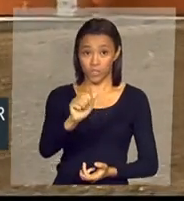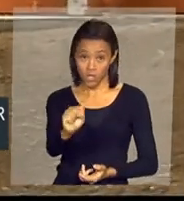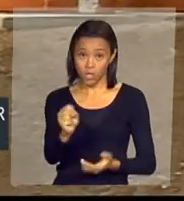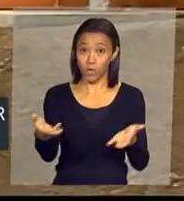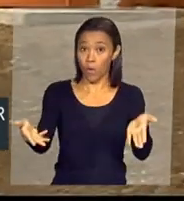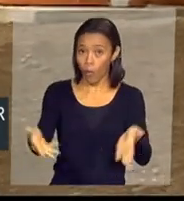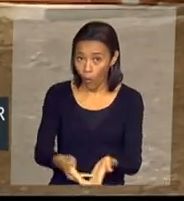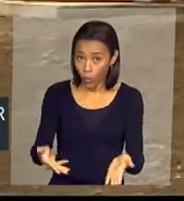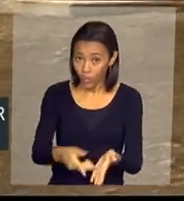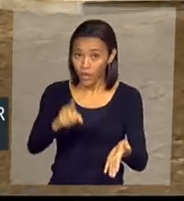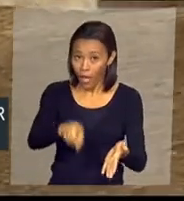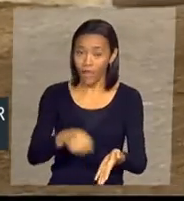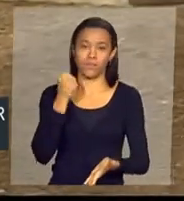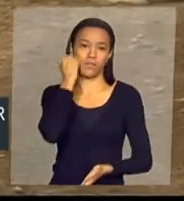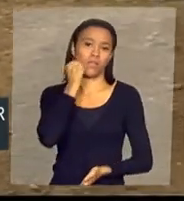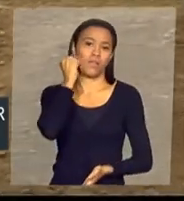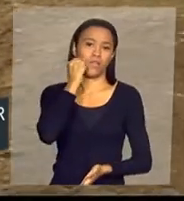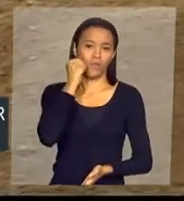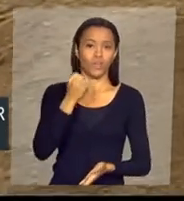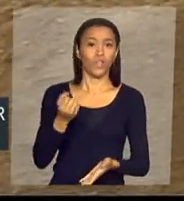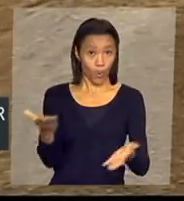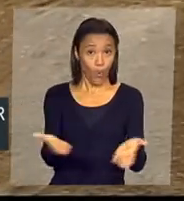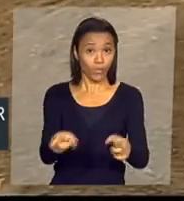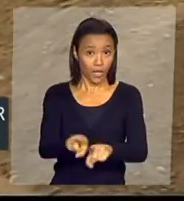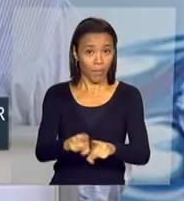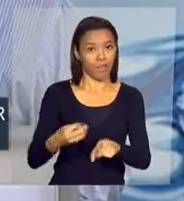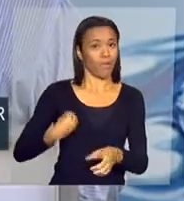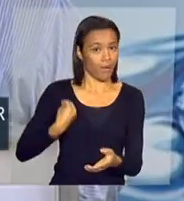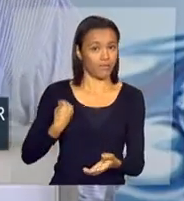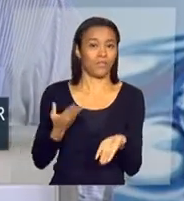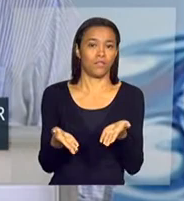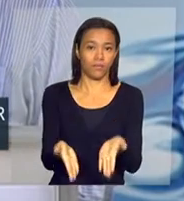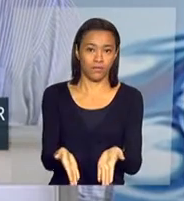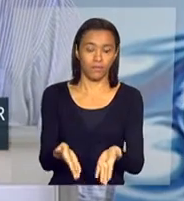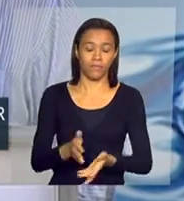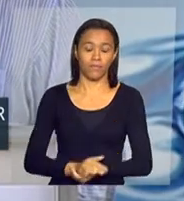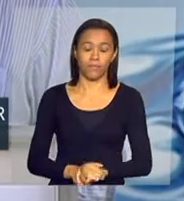hoje senador da República, que se encontra prestigiando sua visita.